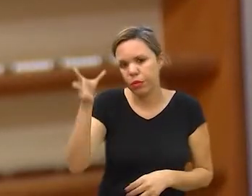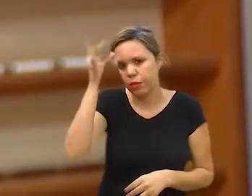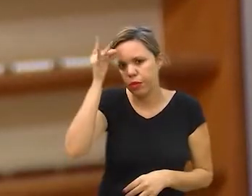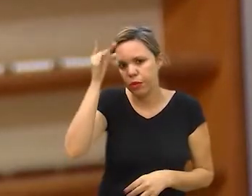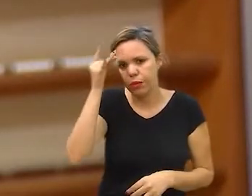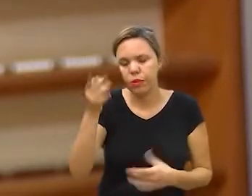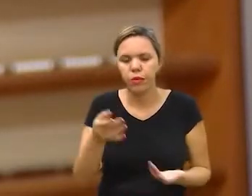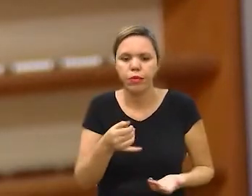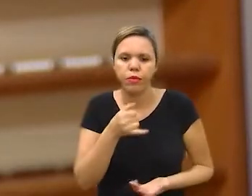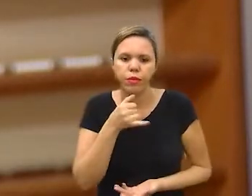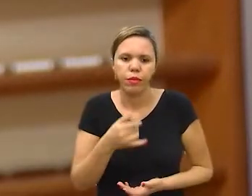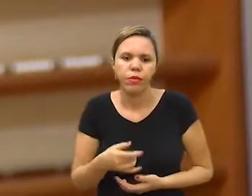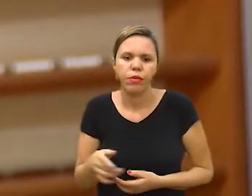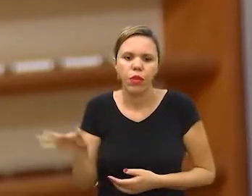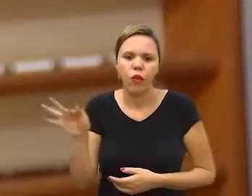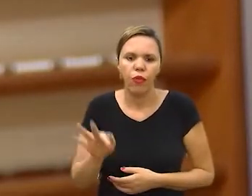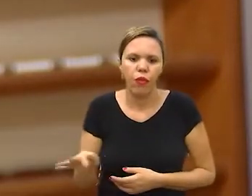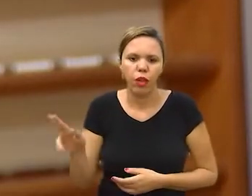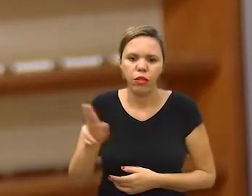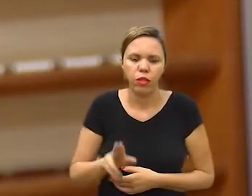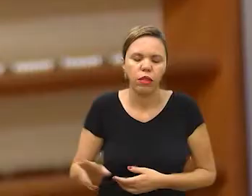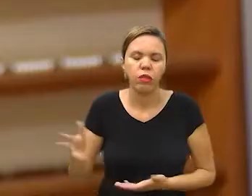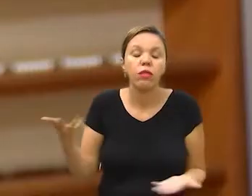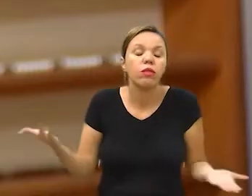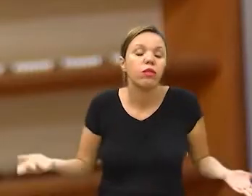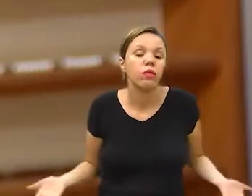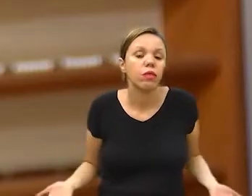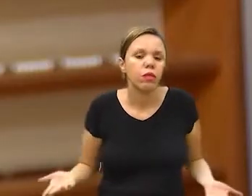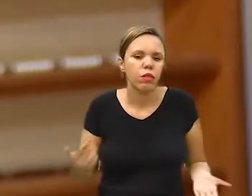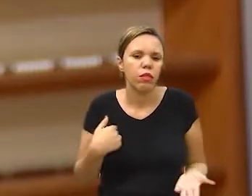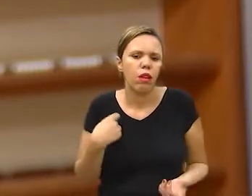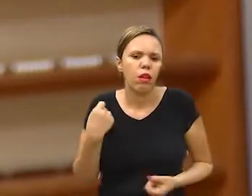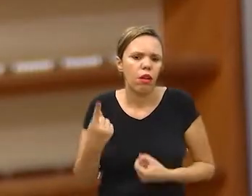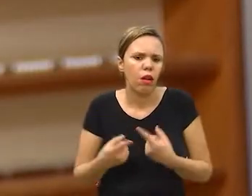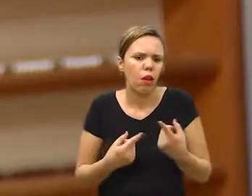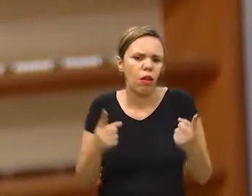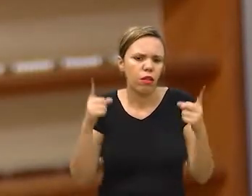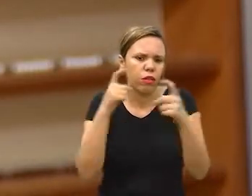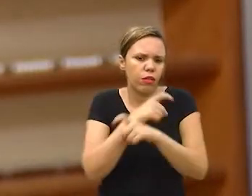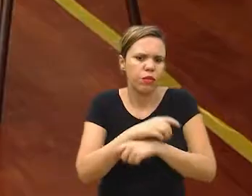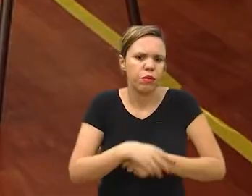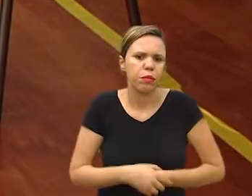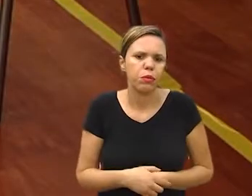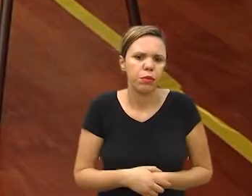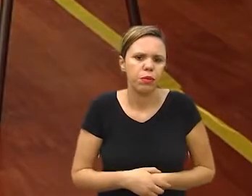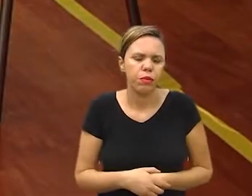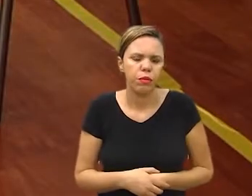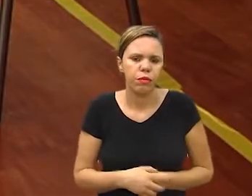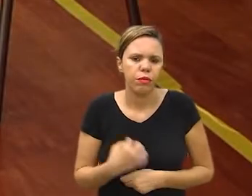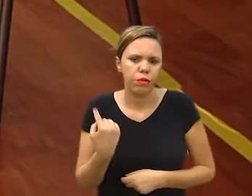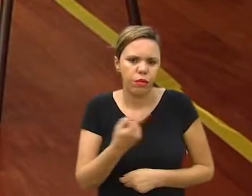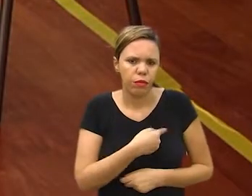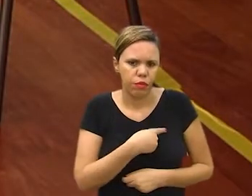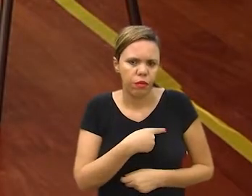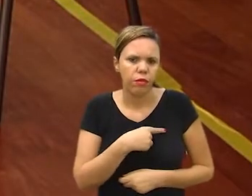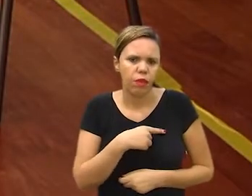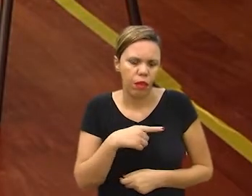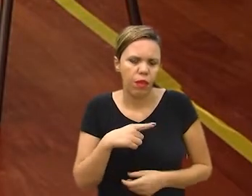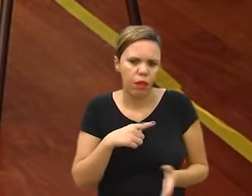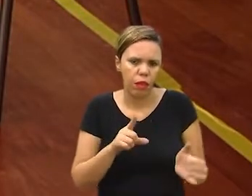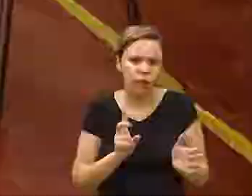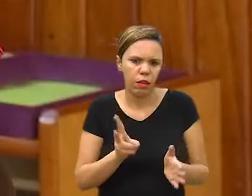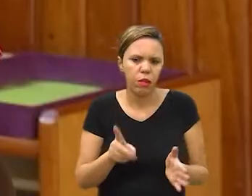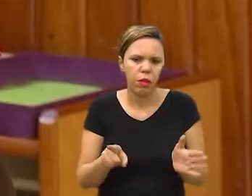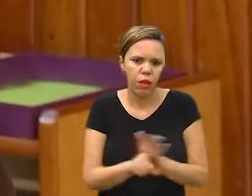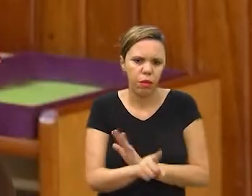aprendizado, por exemplo, numa universidade, numa faculdade, há algum tipo de dificuldade? A gente tem essa pergunta